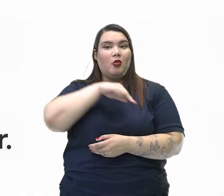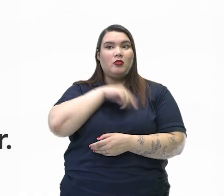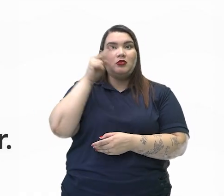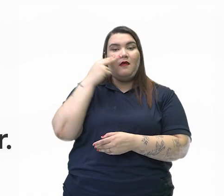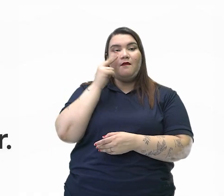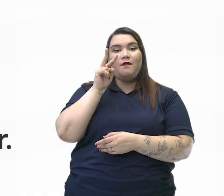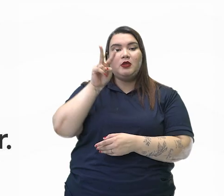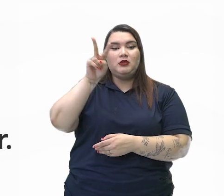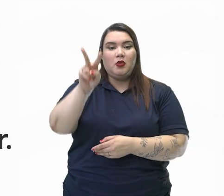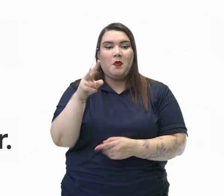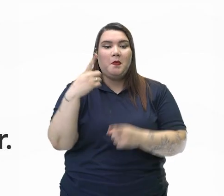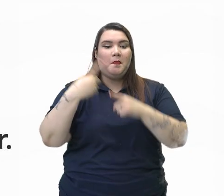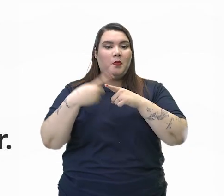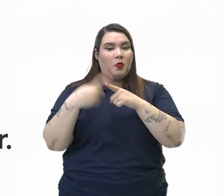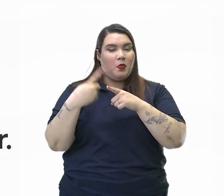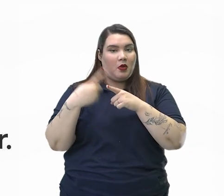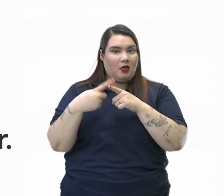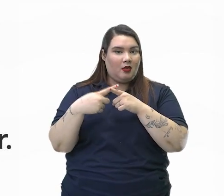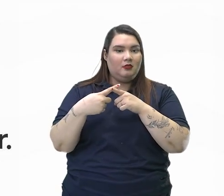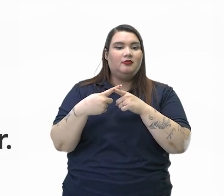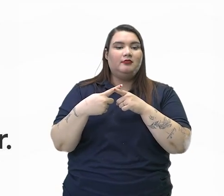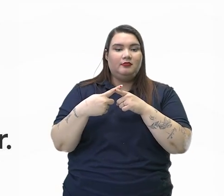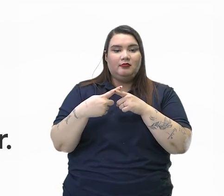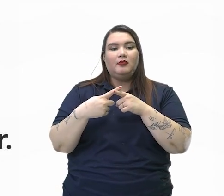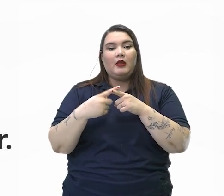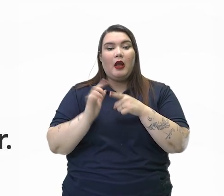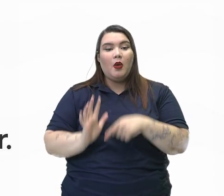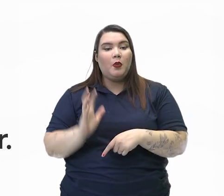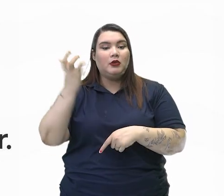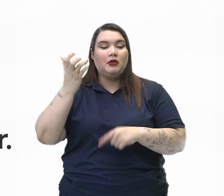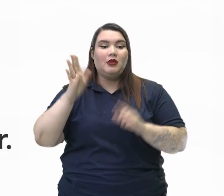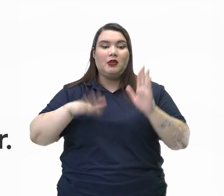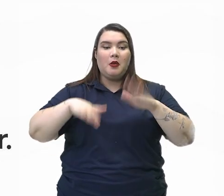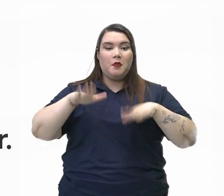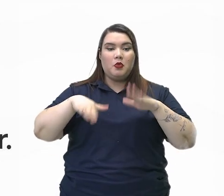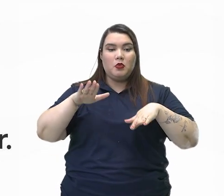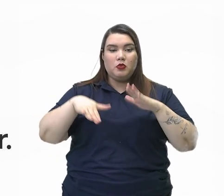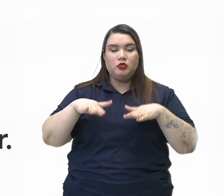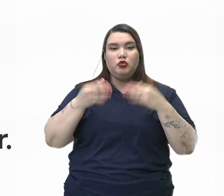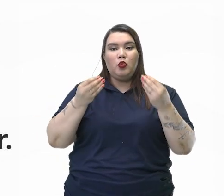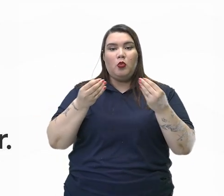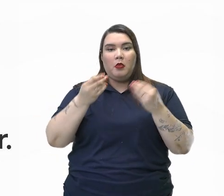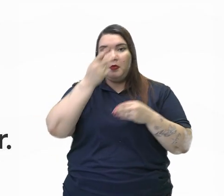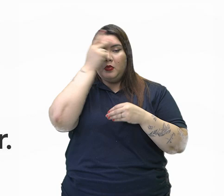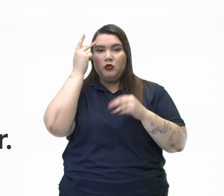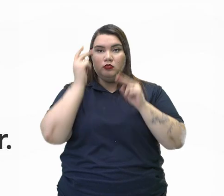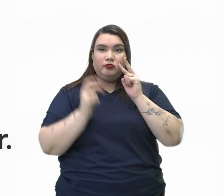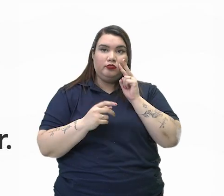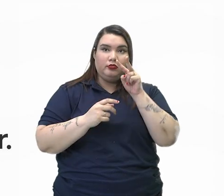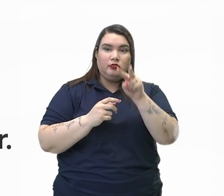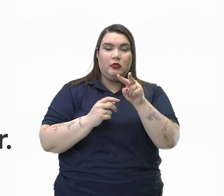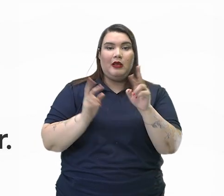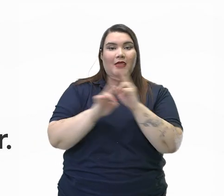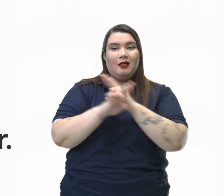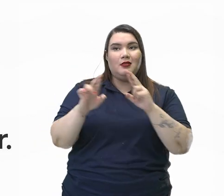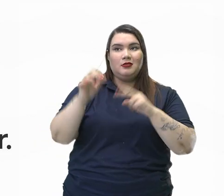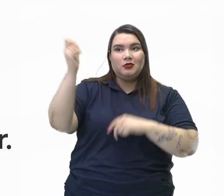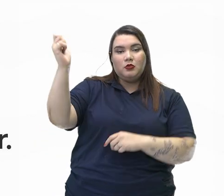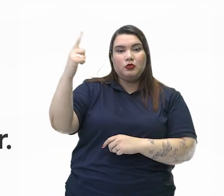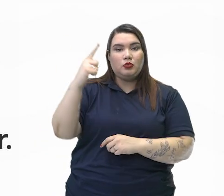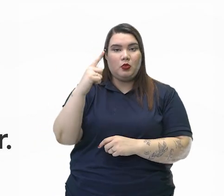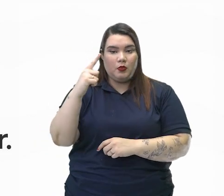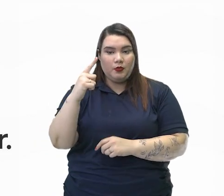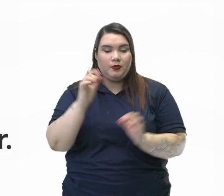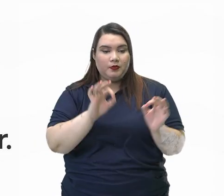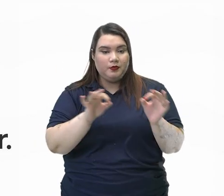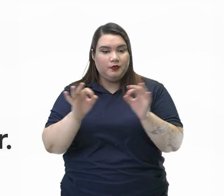realmente. Ele é uma ilusão de óptica que ocorre dependendo da posição do